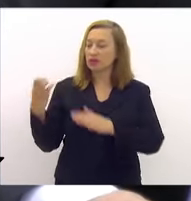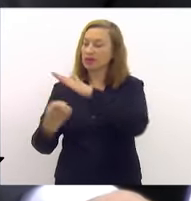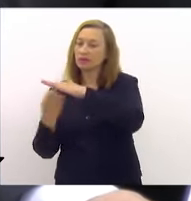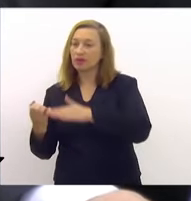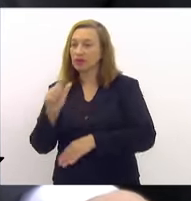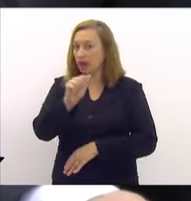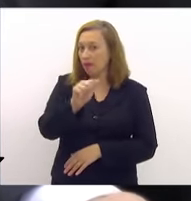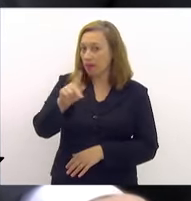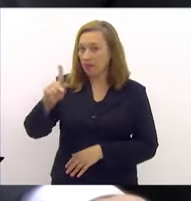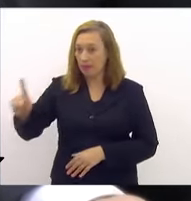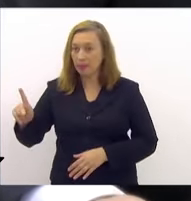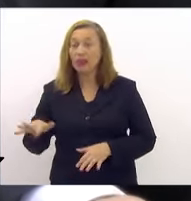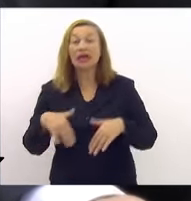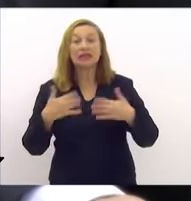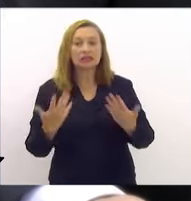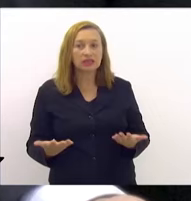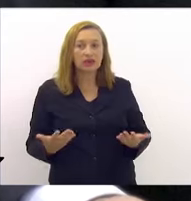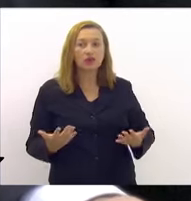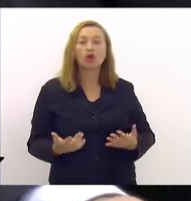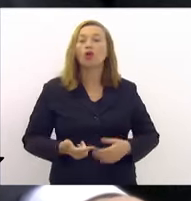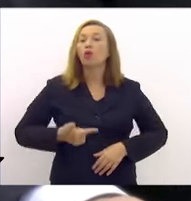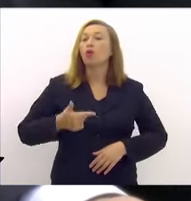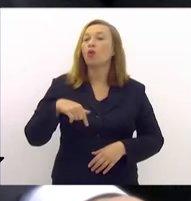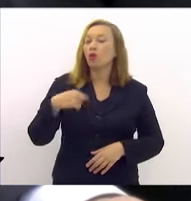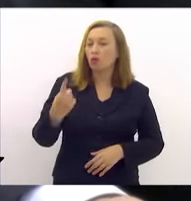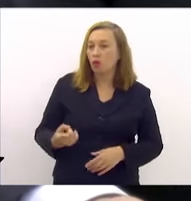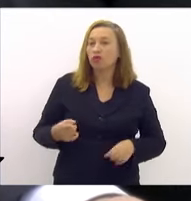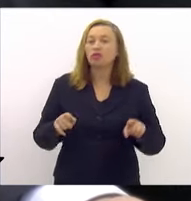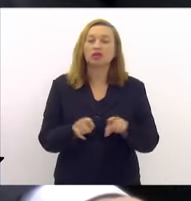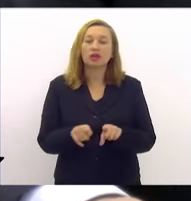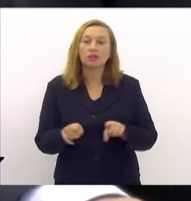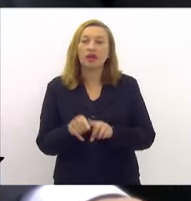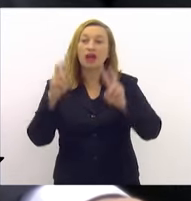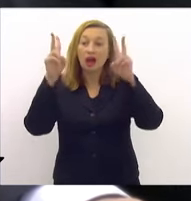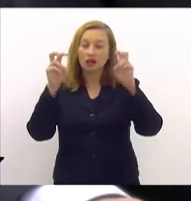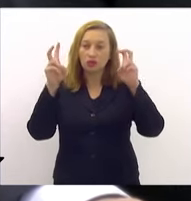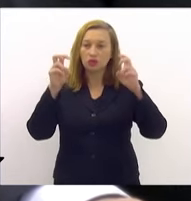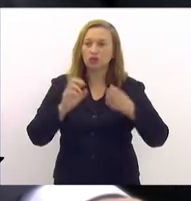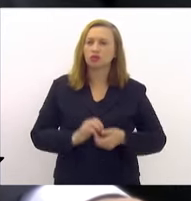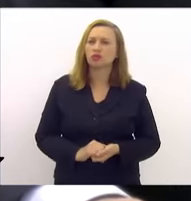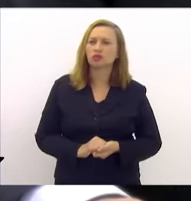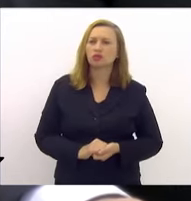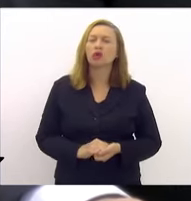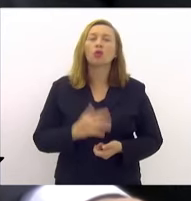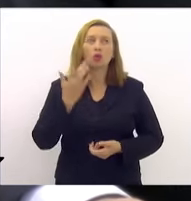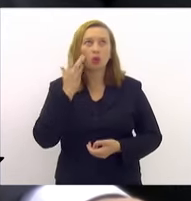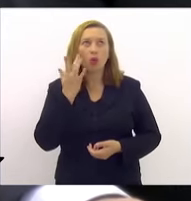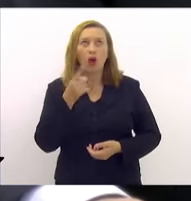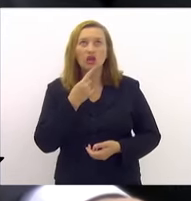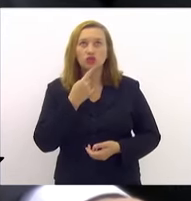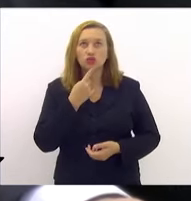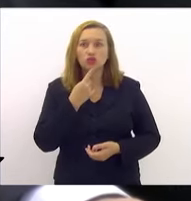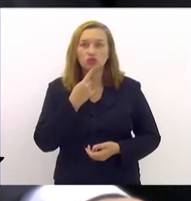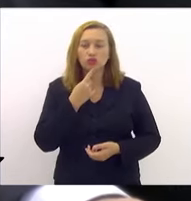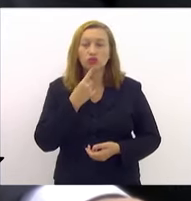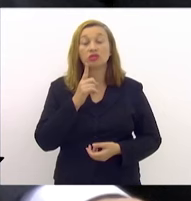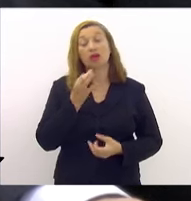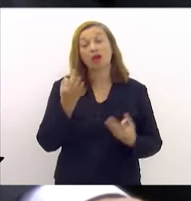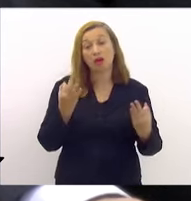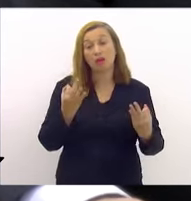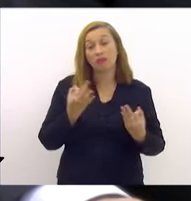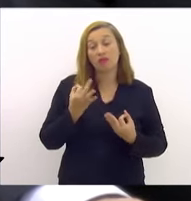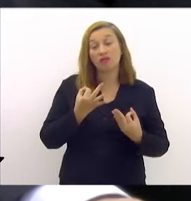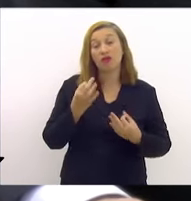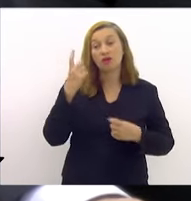E, assim, isso é um ponto. O segundo ponto é a questão, e que acho que, né, é perfeito,